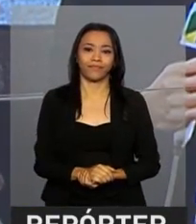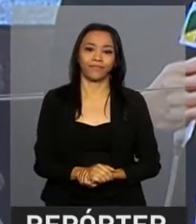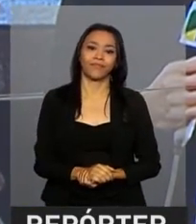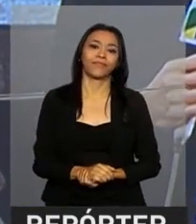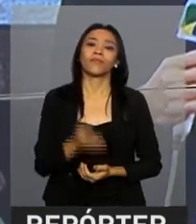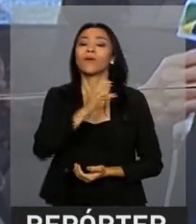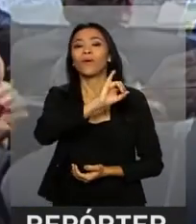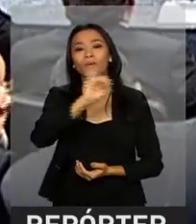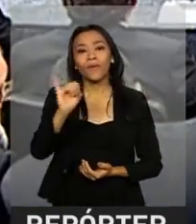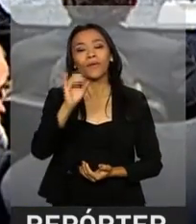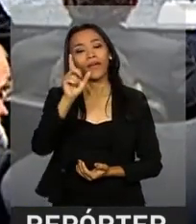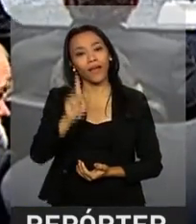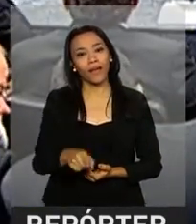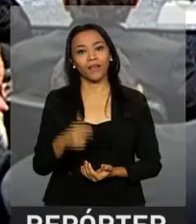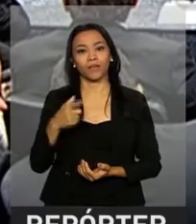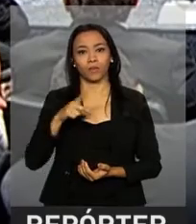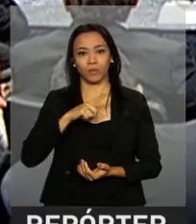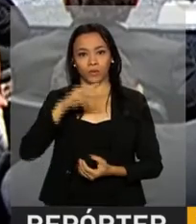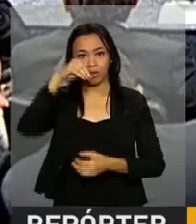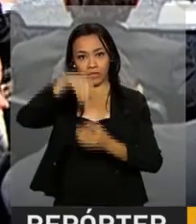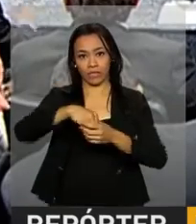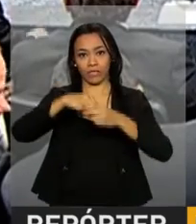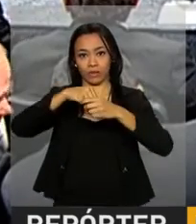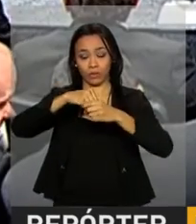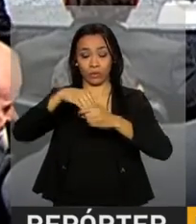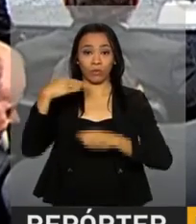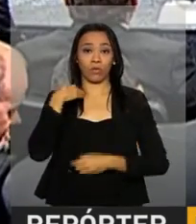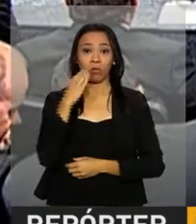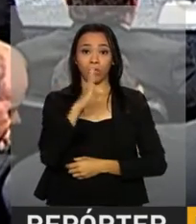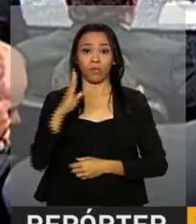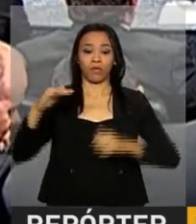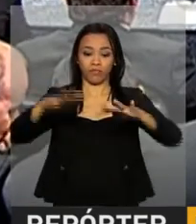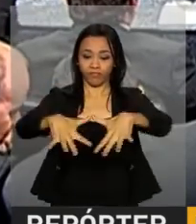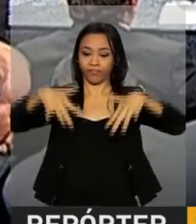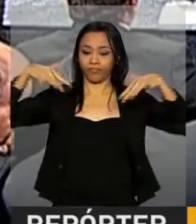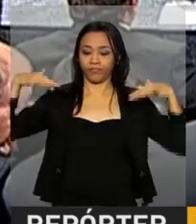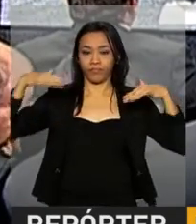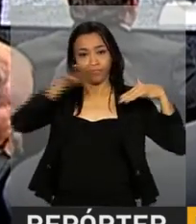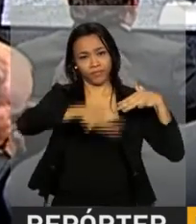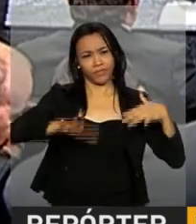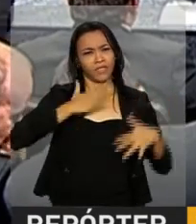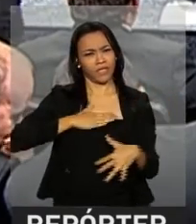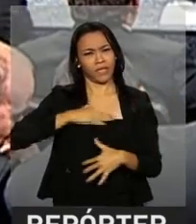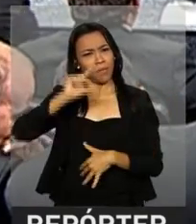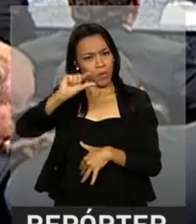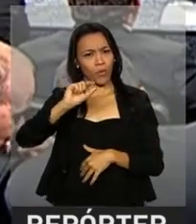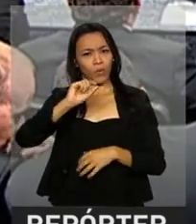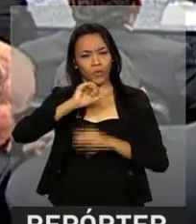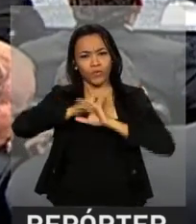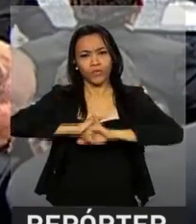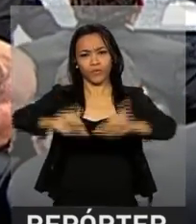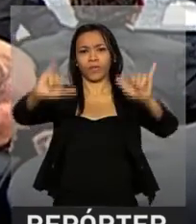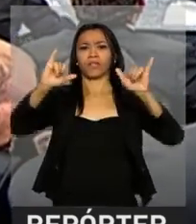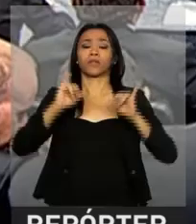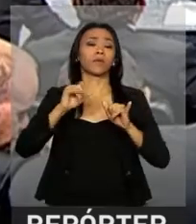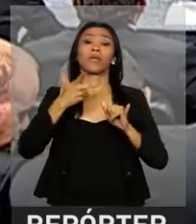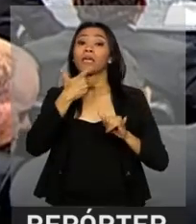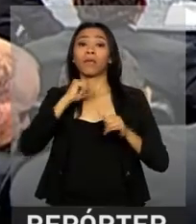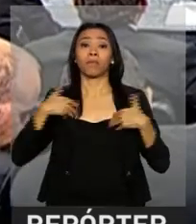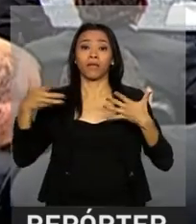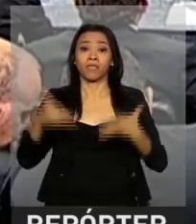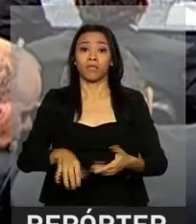Oi, Daniele. Olha, eu estou aqui no edifício sede do Banco do Brasil e esse lançamento deve acontecer daqui a pouco. Participam aqui do lançamento